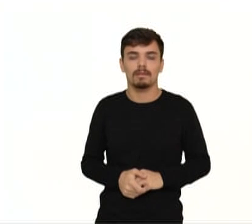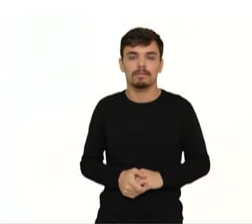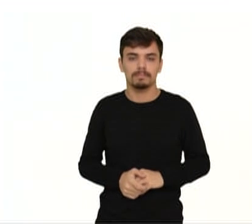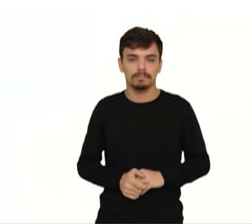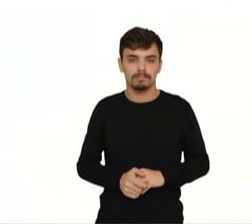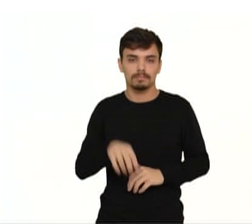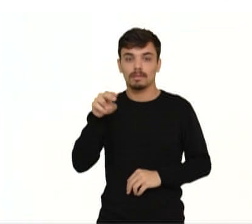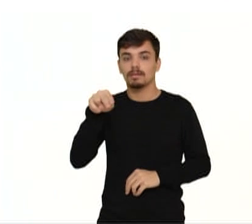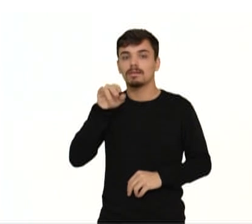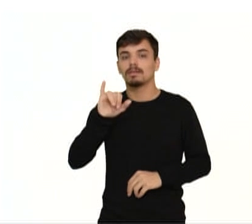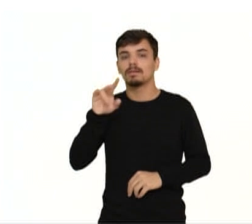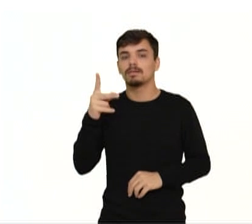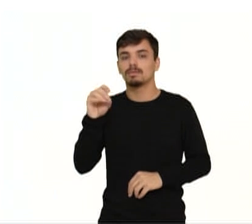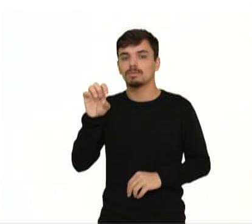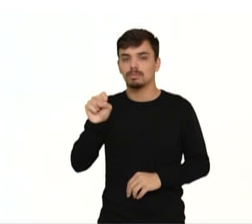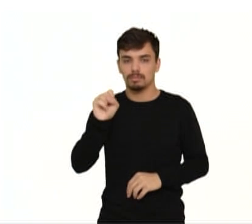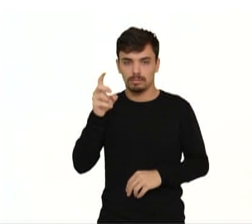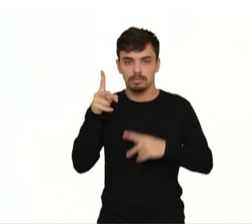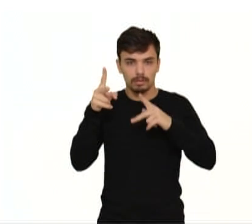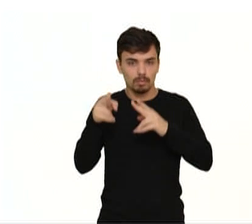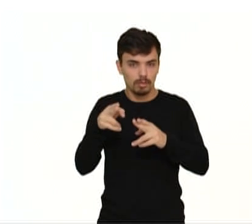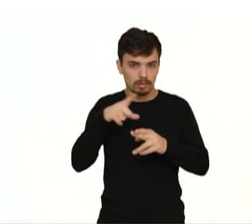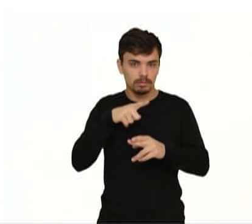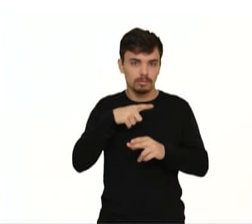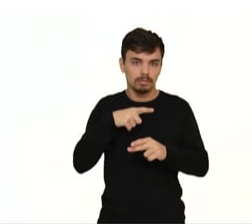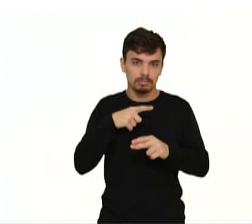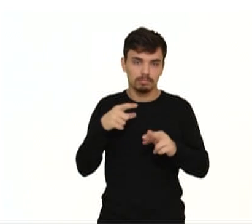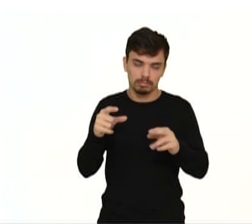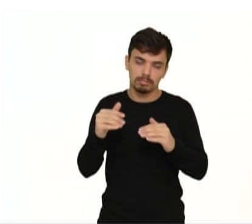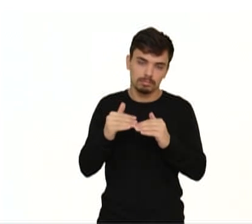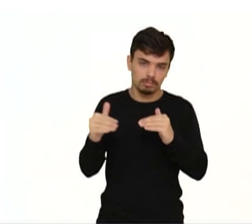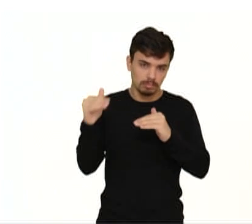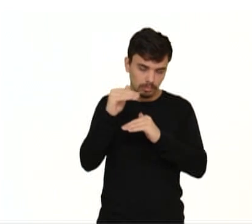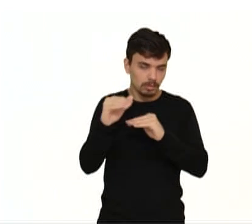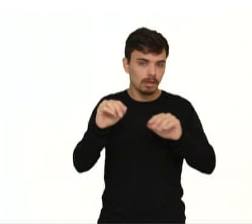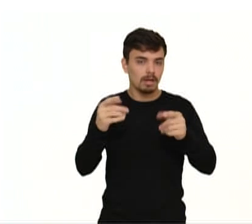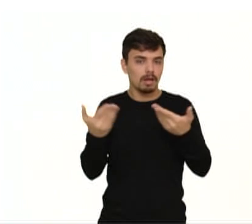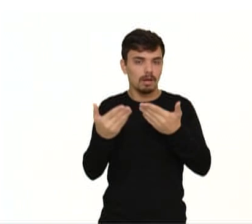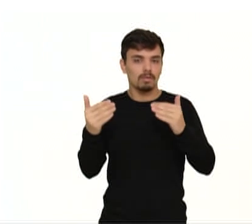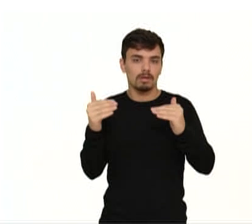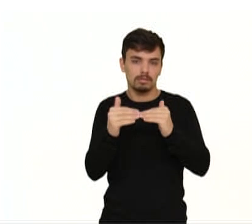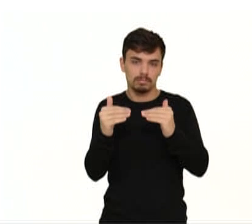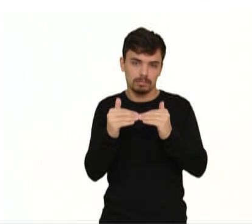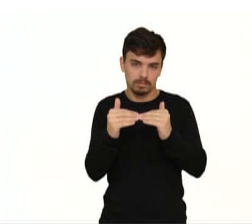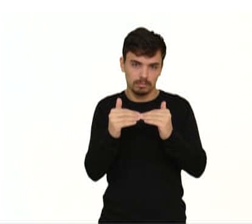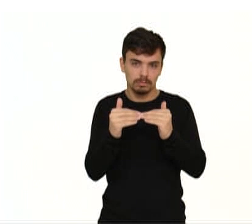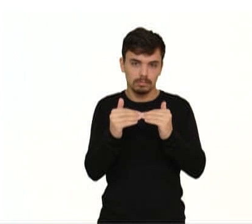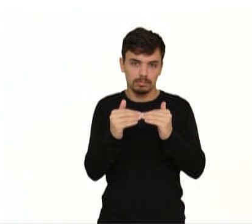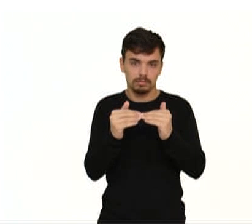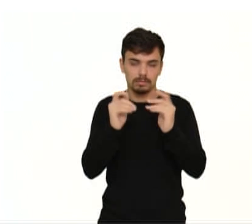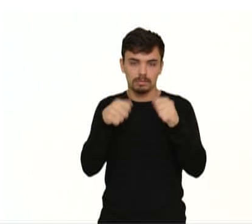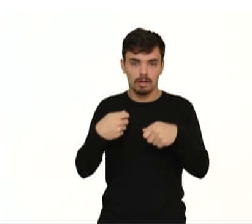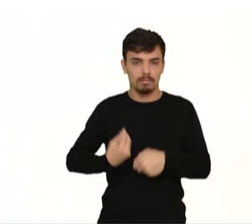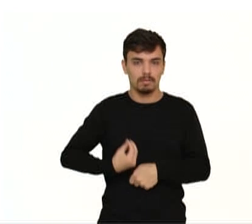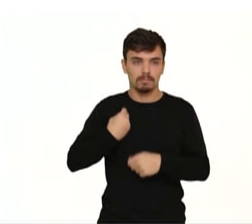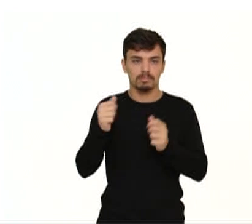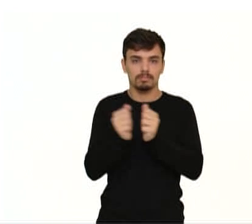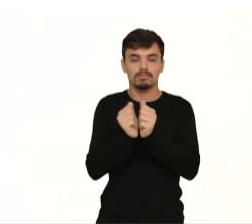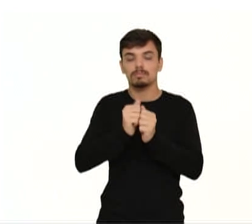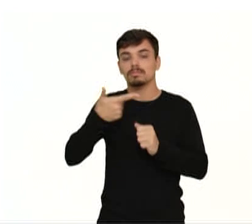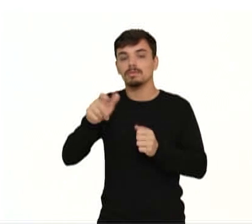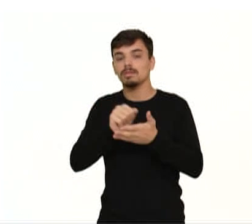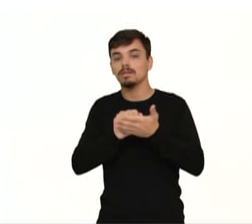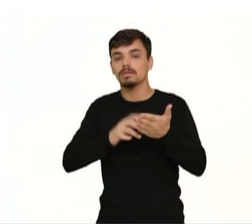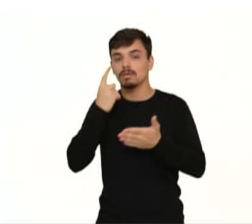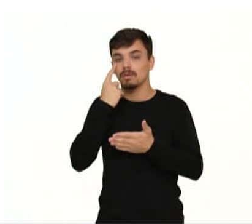iguais, acaba que uma se sobressai em relação à outra. Nichos diferentes, elas conseguem conviver, tá? Mais um exercício hoje, ó,